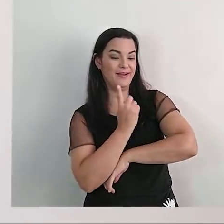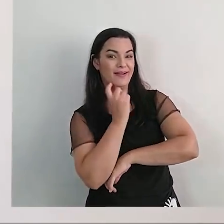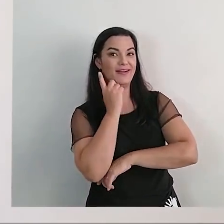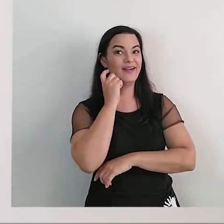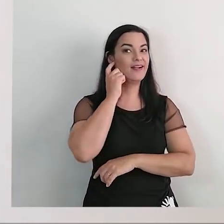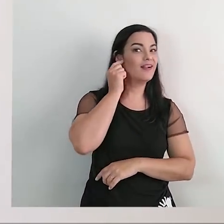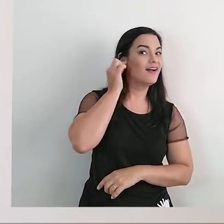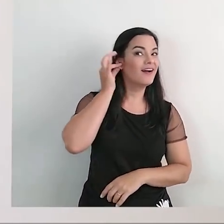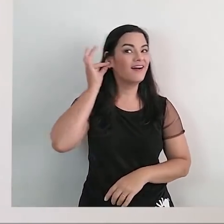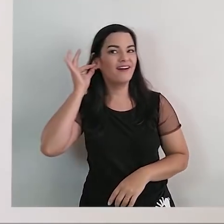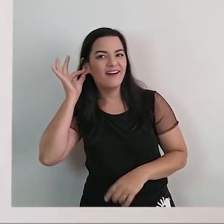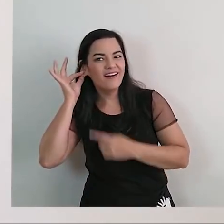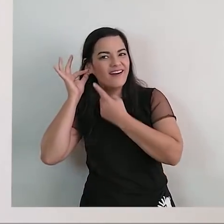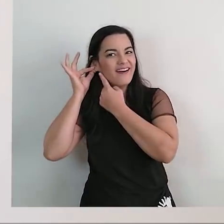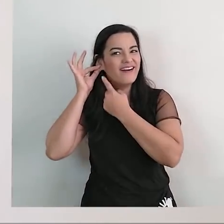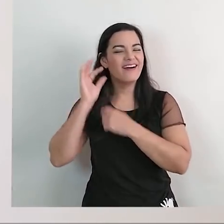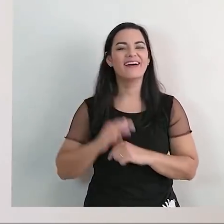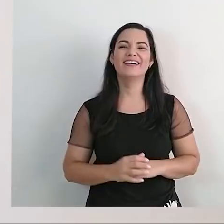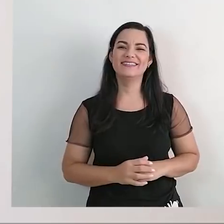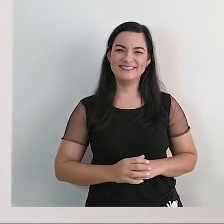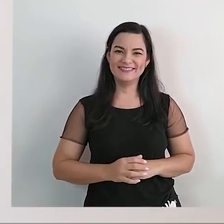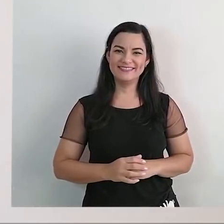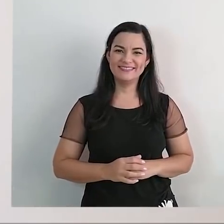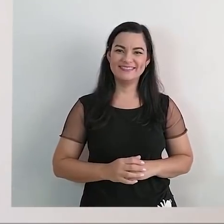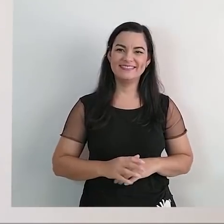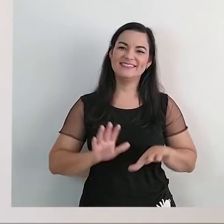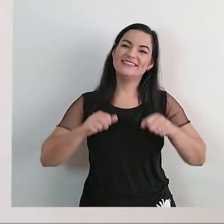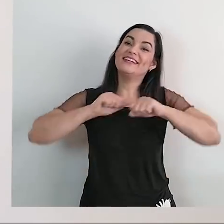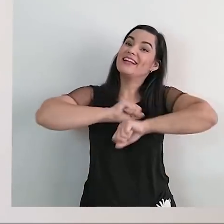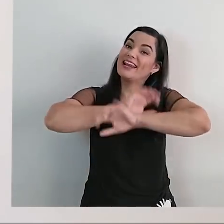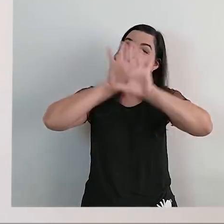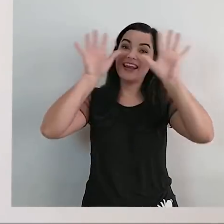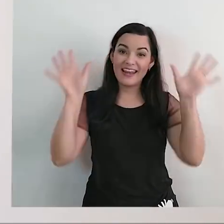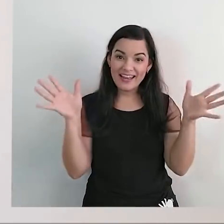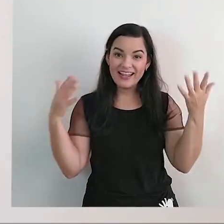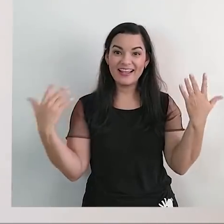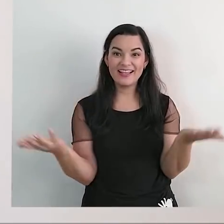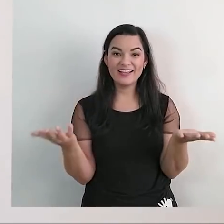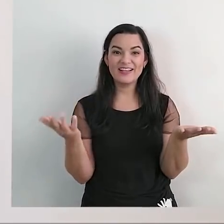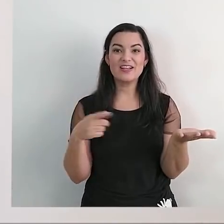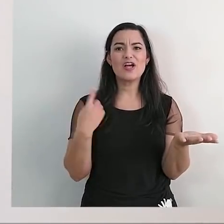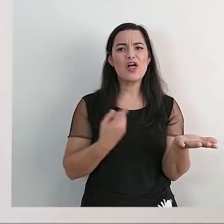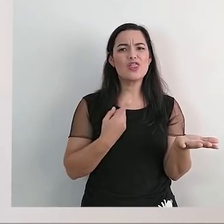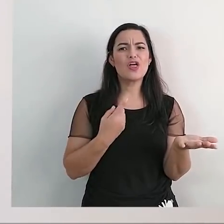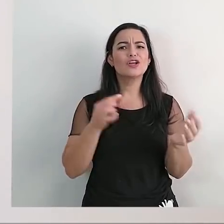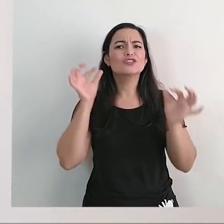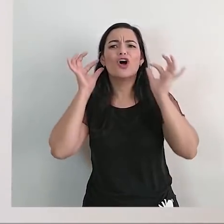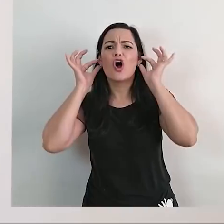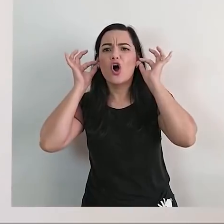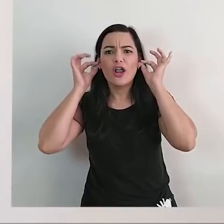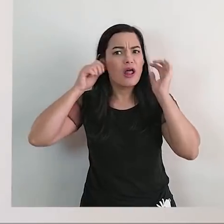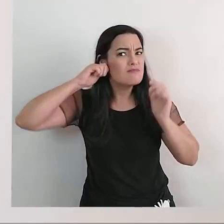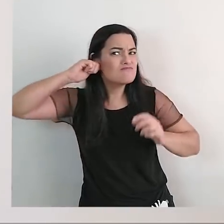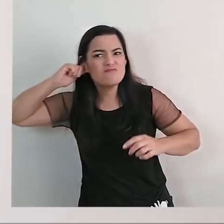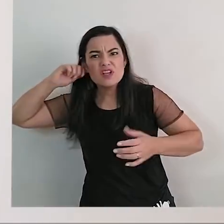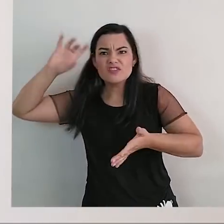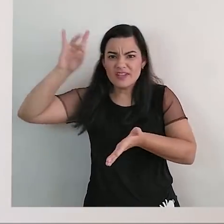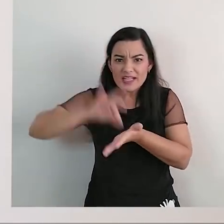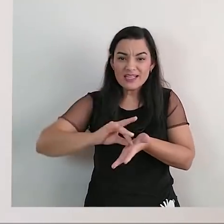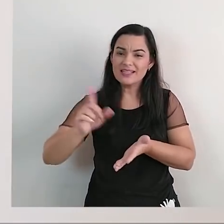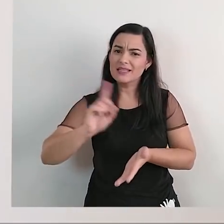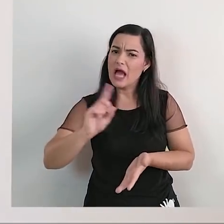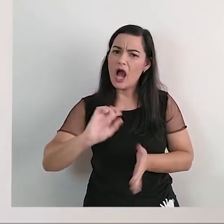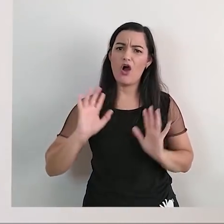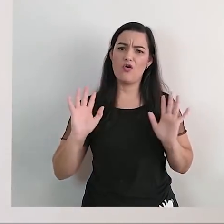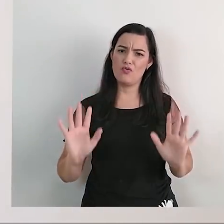Puxa, lagarta, aquela orelha. Claro que nós não vamos puxar a orelha de ninguém com